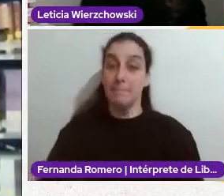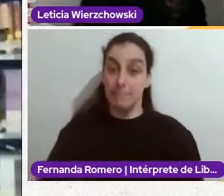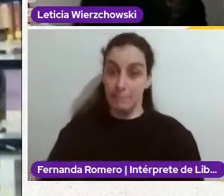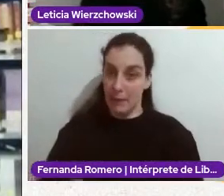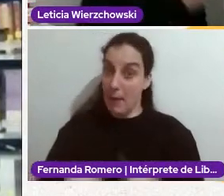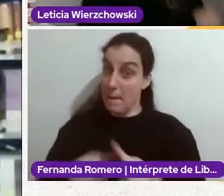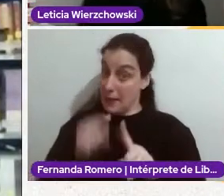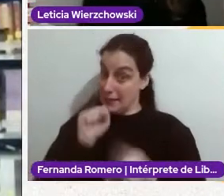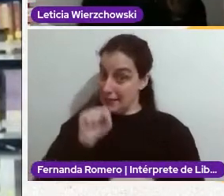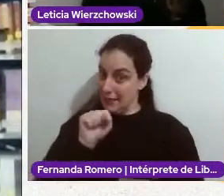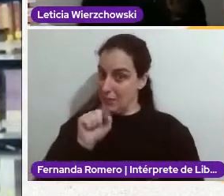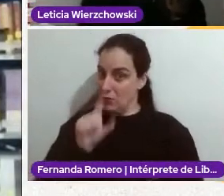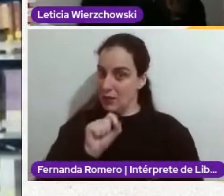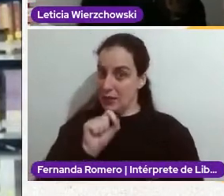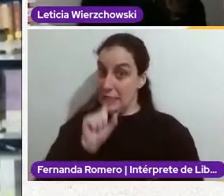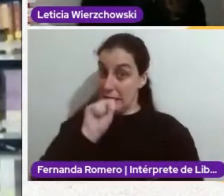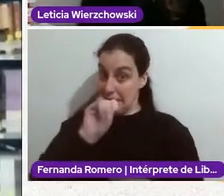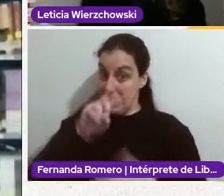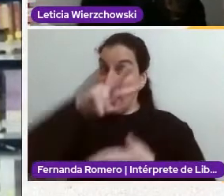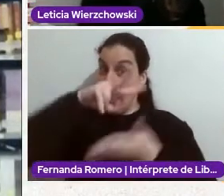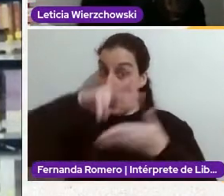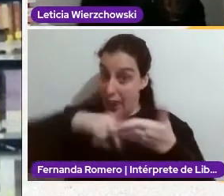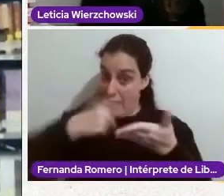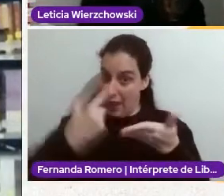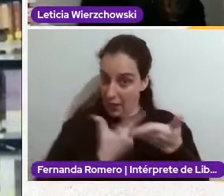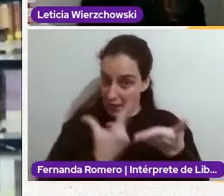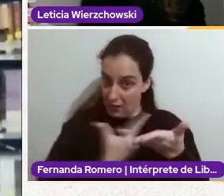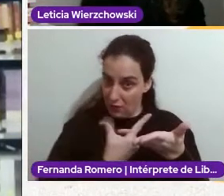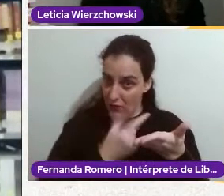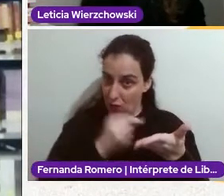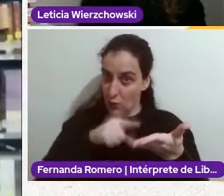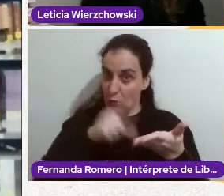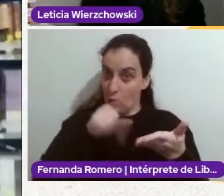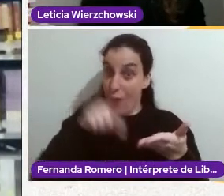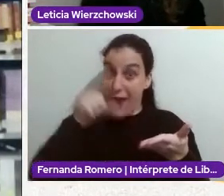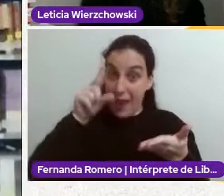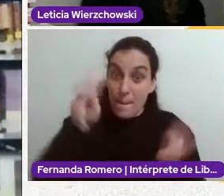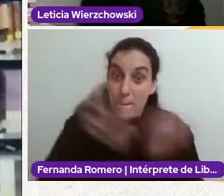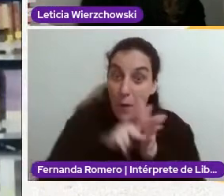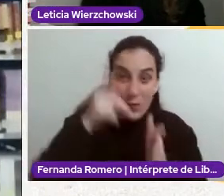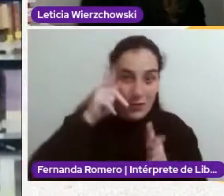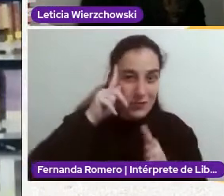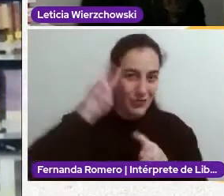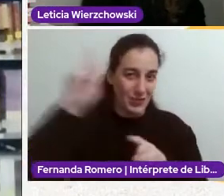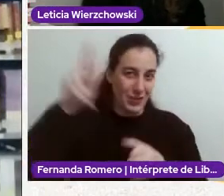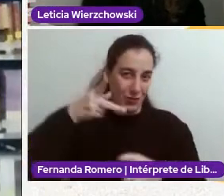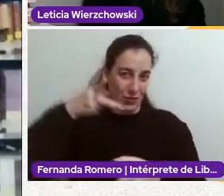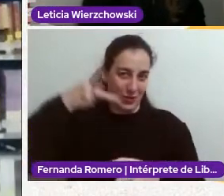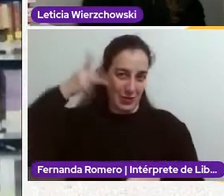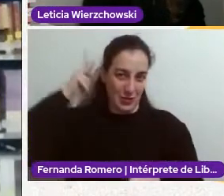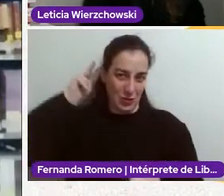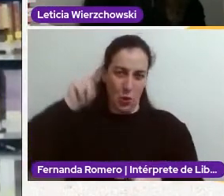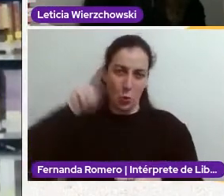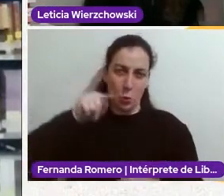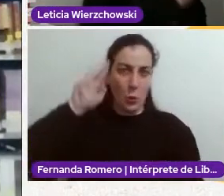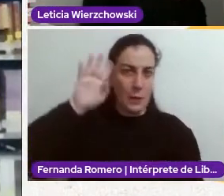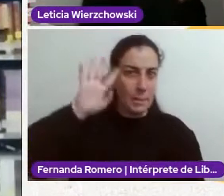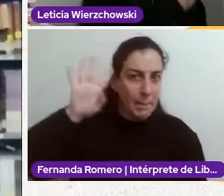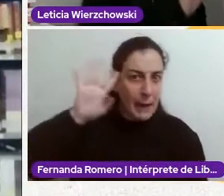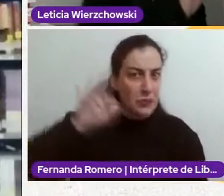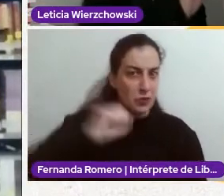é o seguinte: quando você lê um livro, você é diretor daquela história. Tu imagina